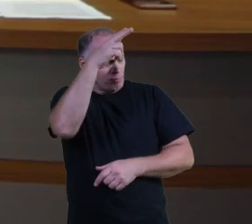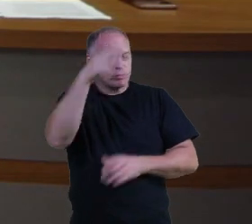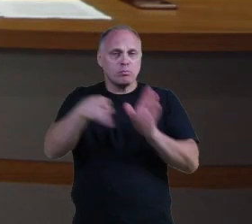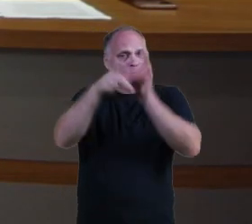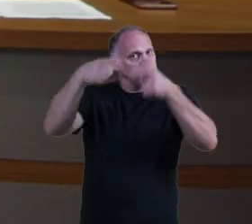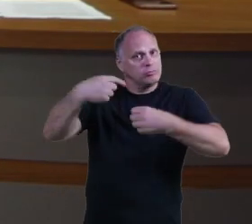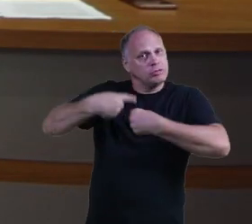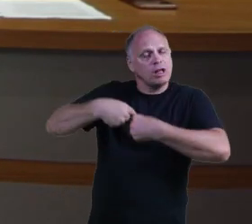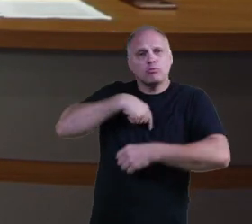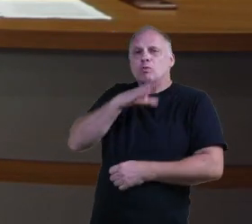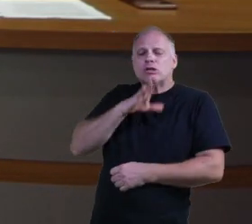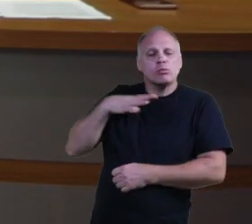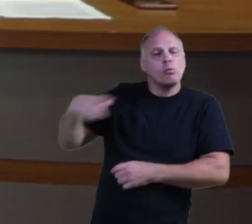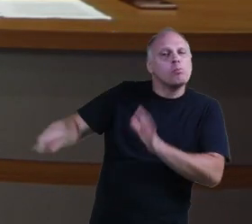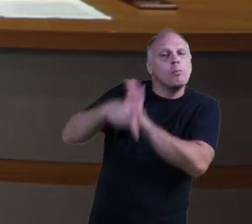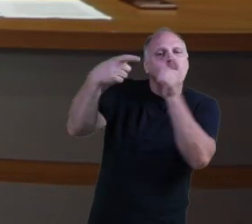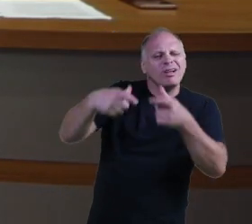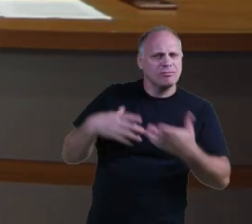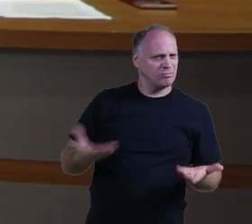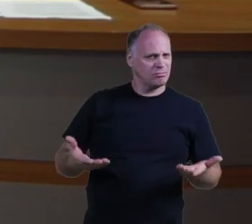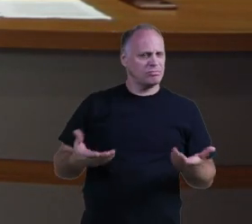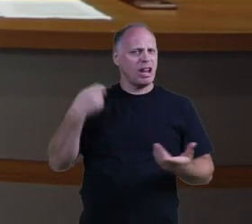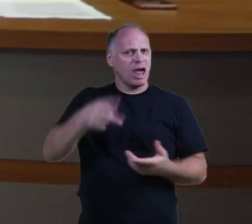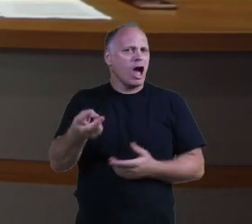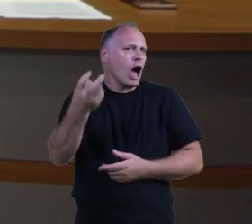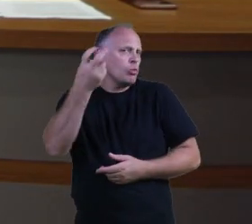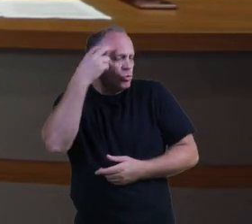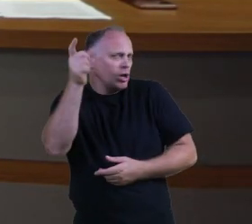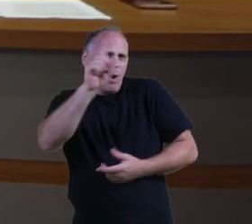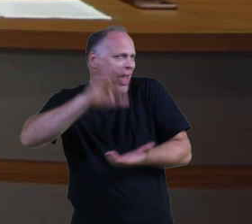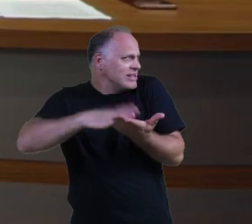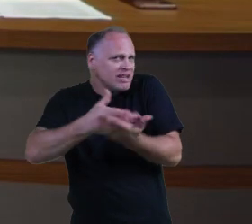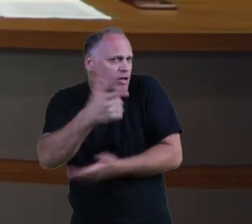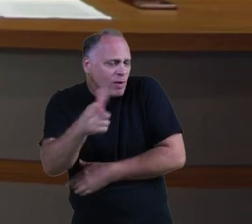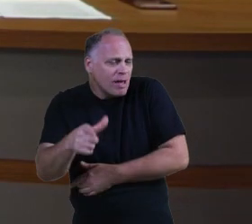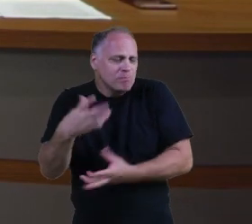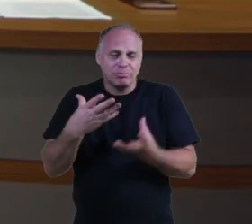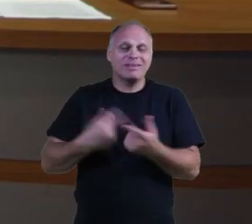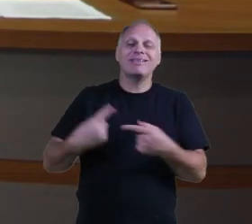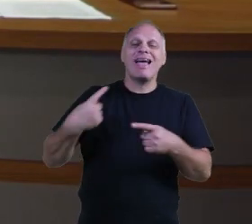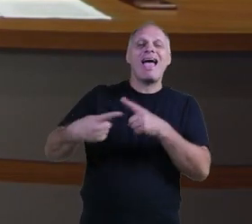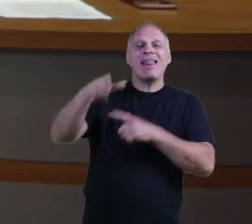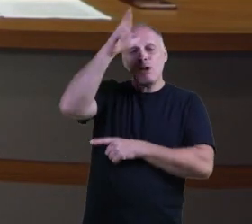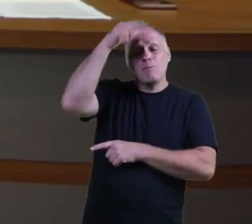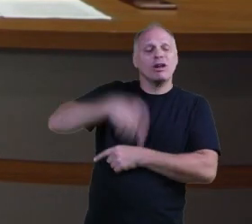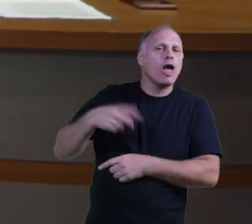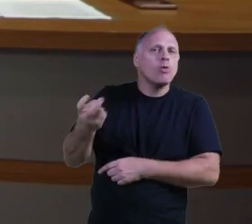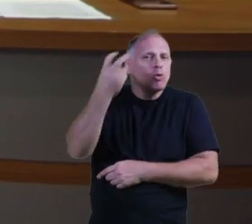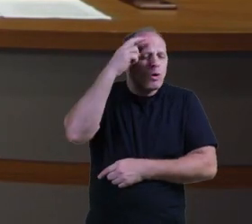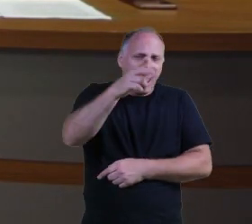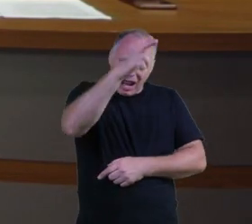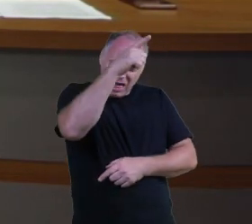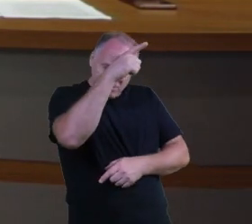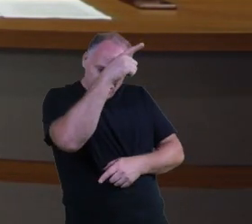nós tocávamos o que o público queria escutar. Como eu venho do samba e samba raiz, eu disse, eu vou montar um bar para mim que toque